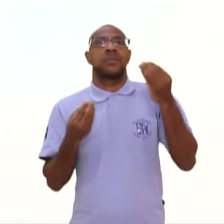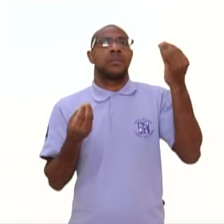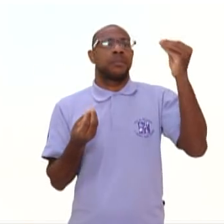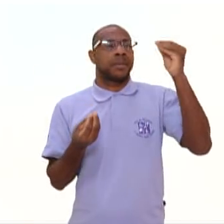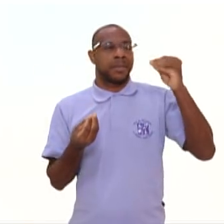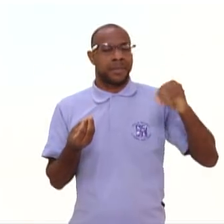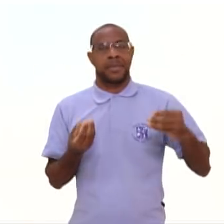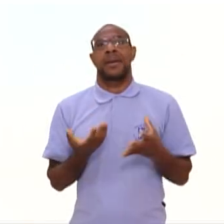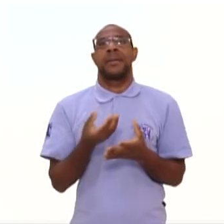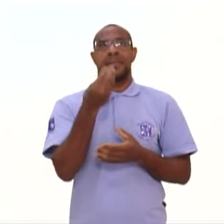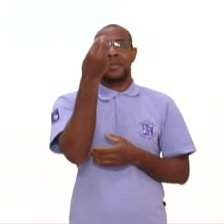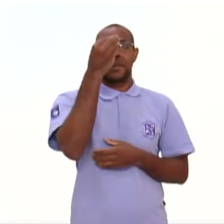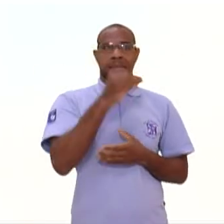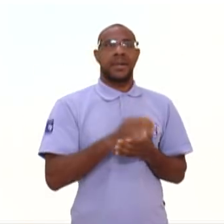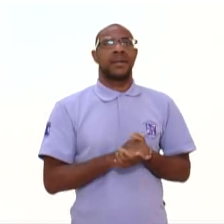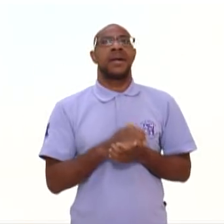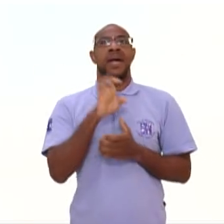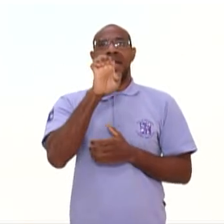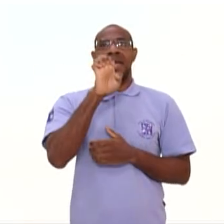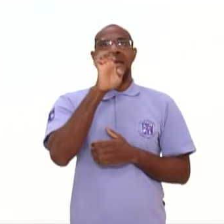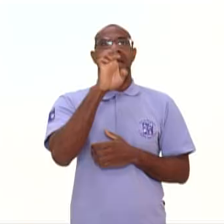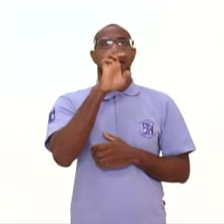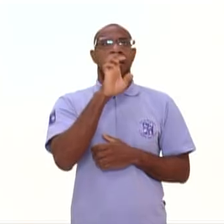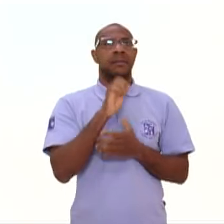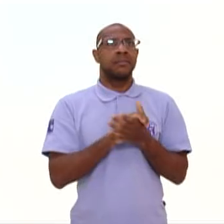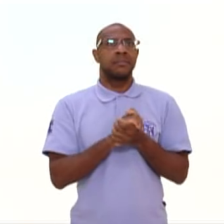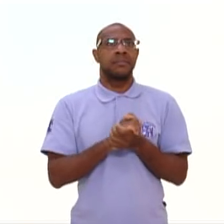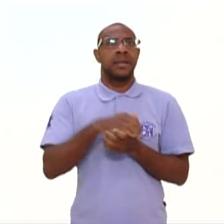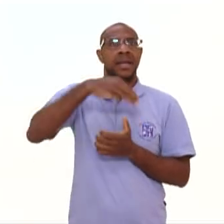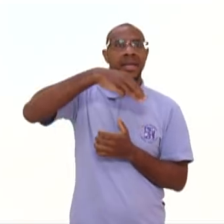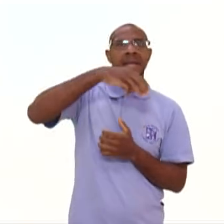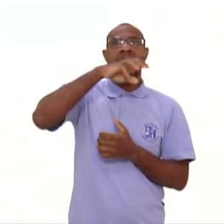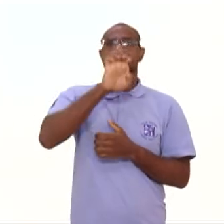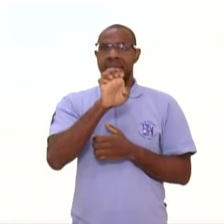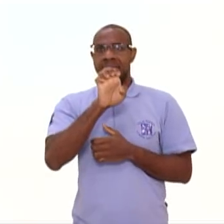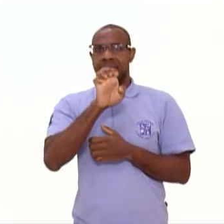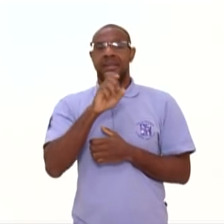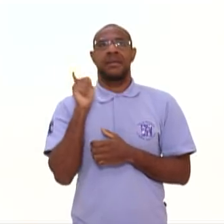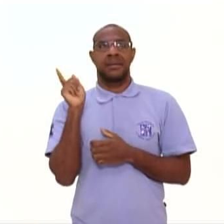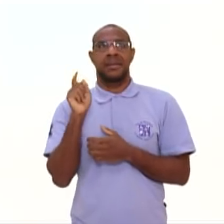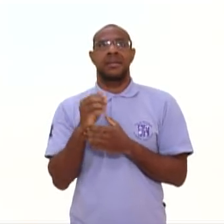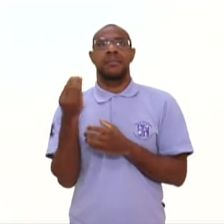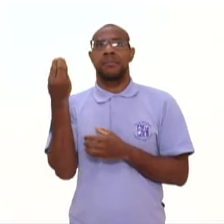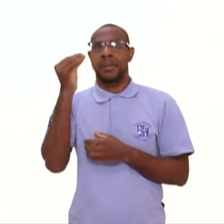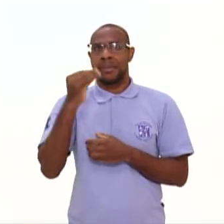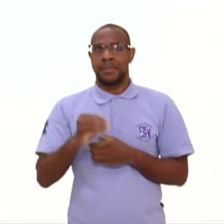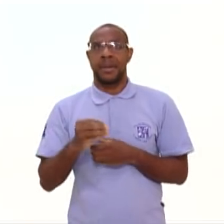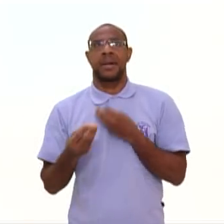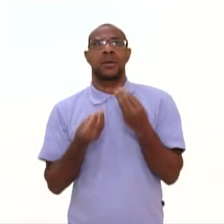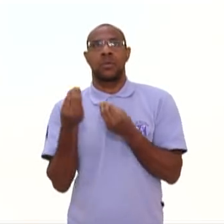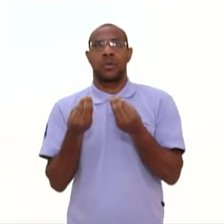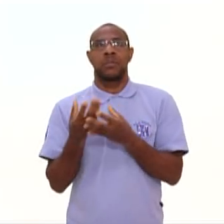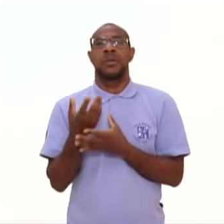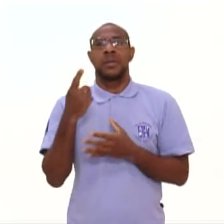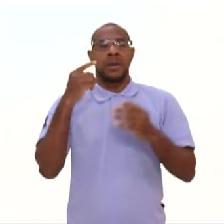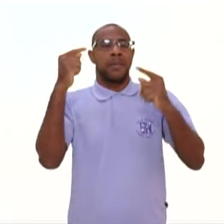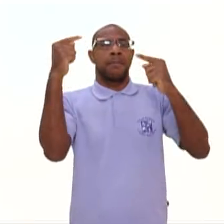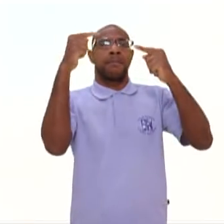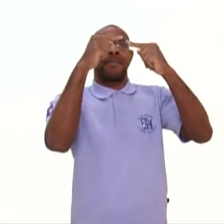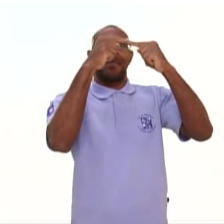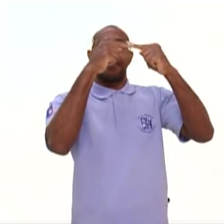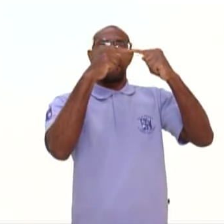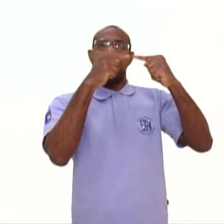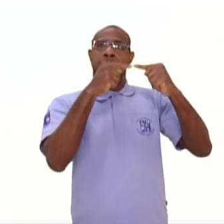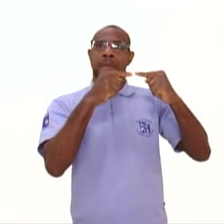onda do mar. A segunda delas, ali, onda sonora. Depois, ondas de radiofrequência. A